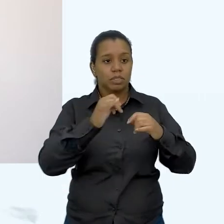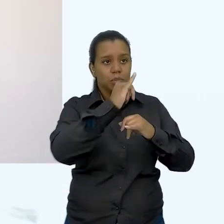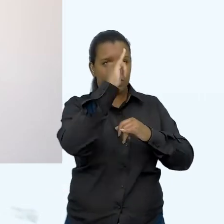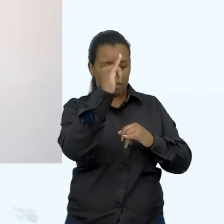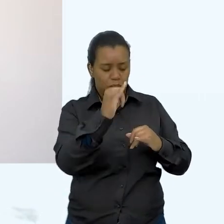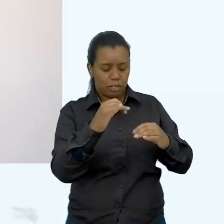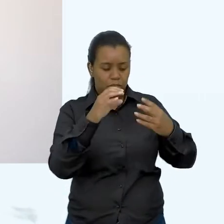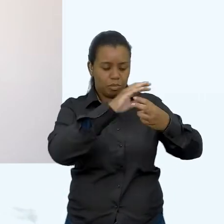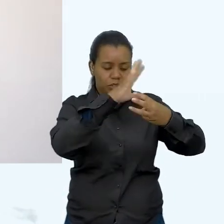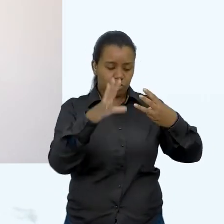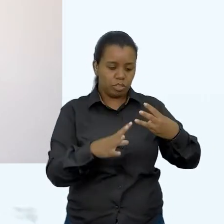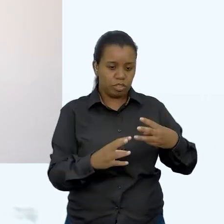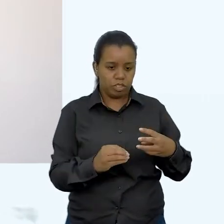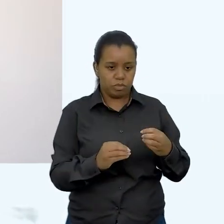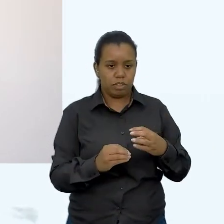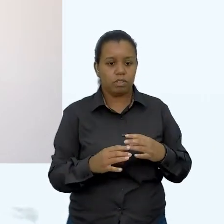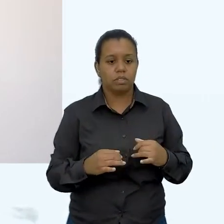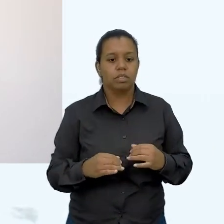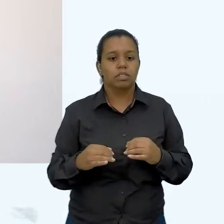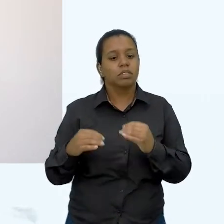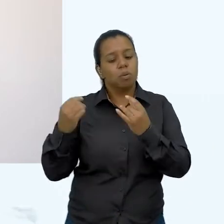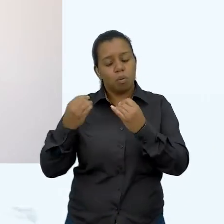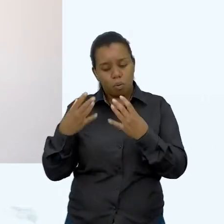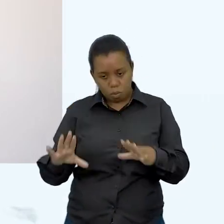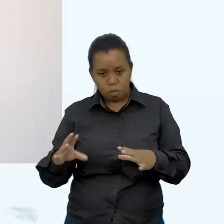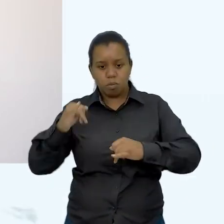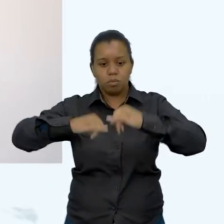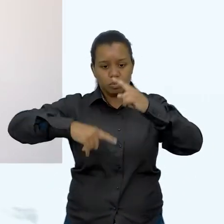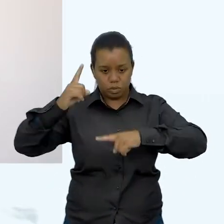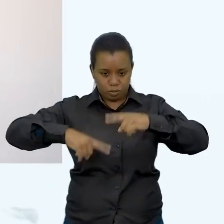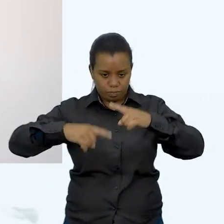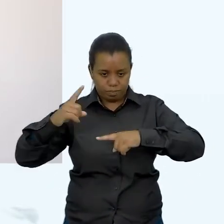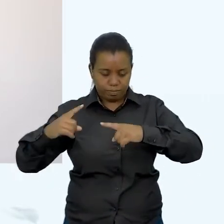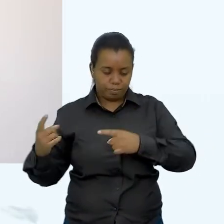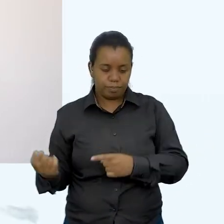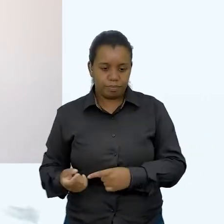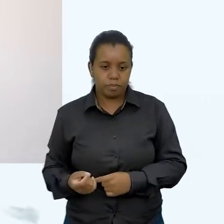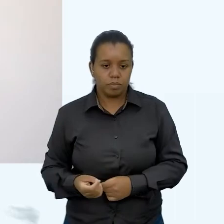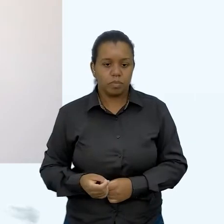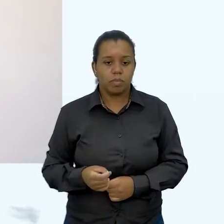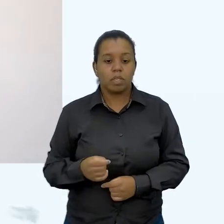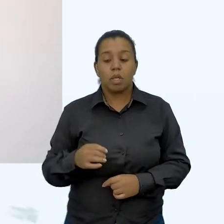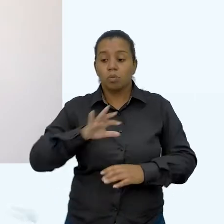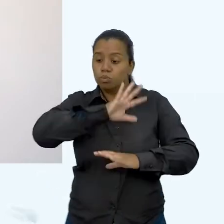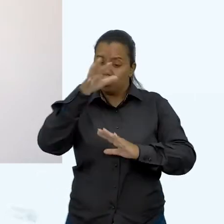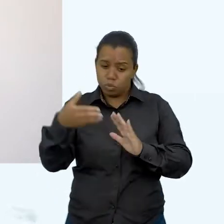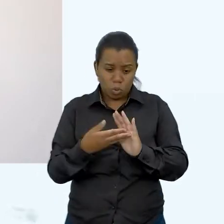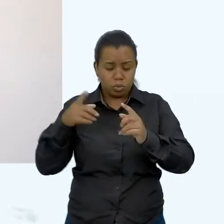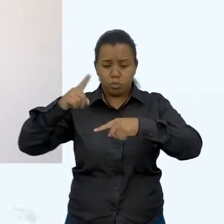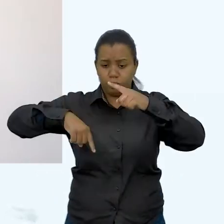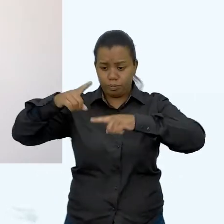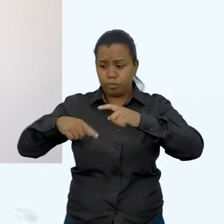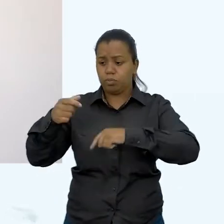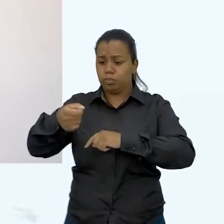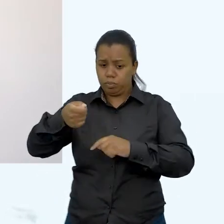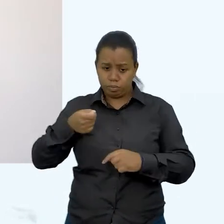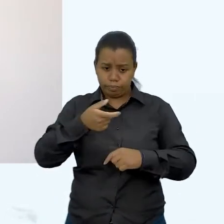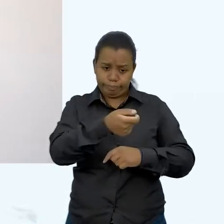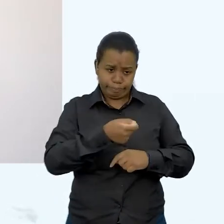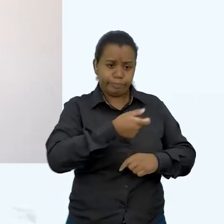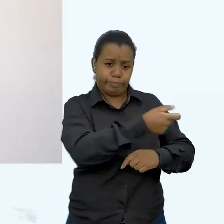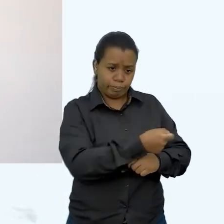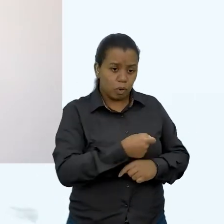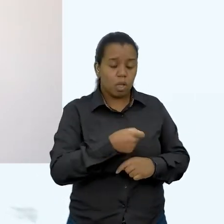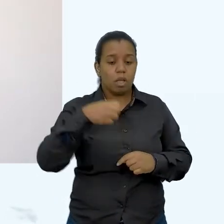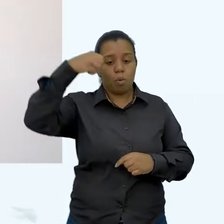no equipamento através de um outro método, que é o seguinte: retira todos os aparelhos da tomada e desliga as